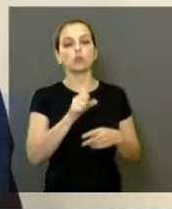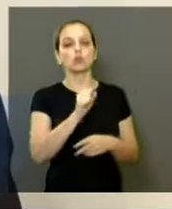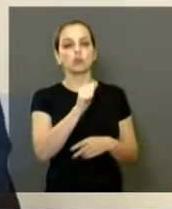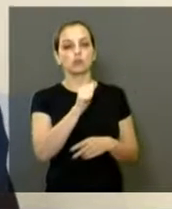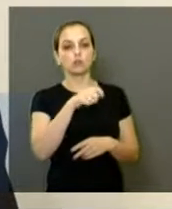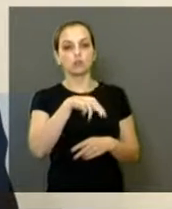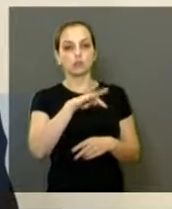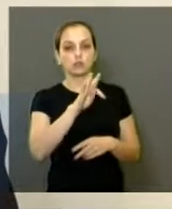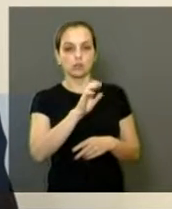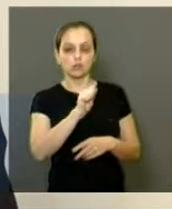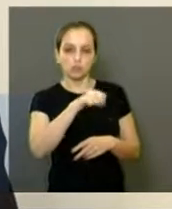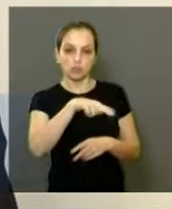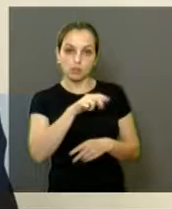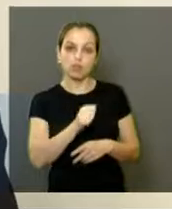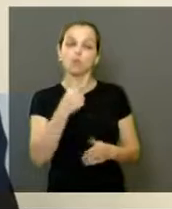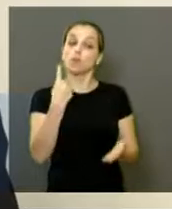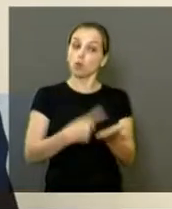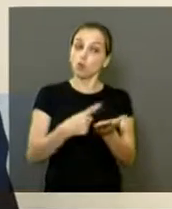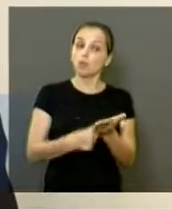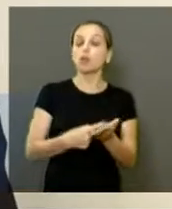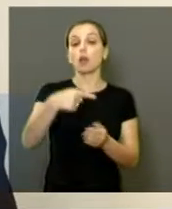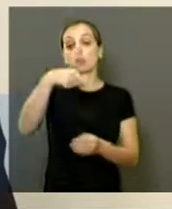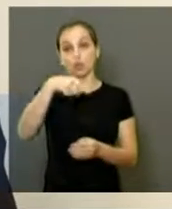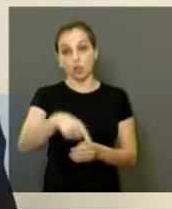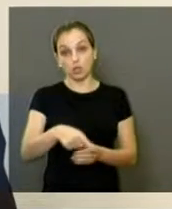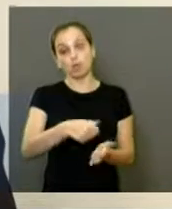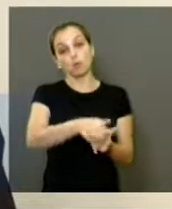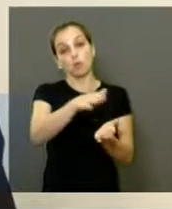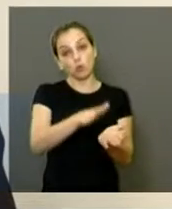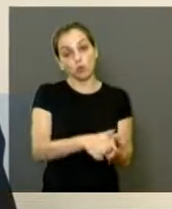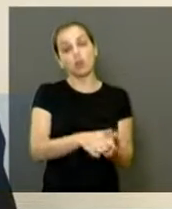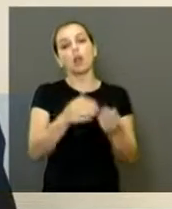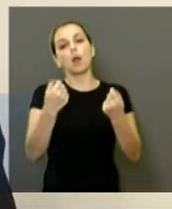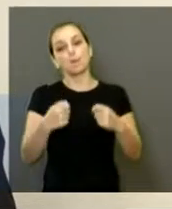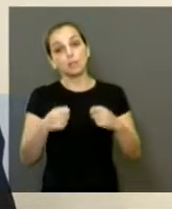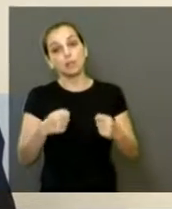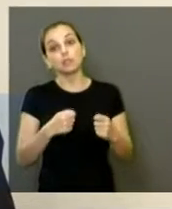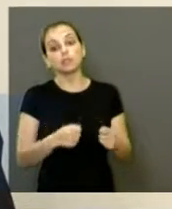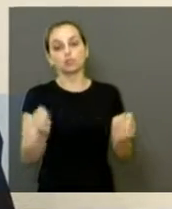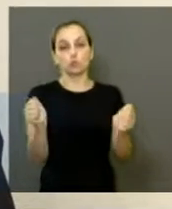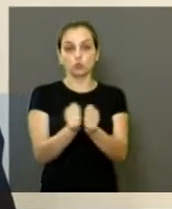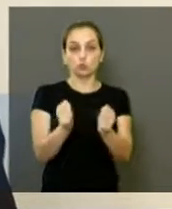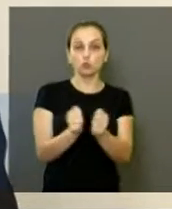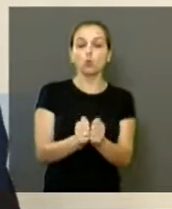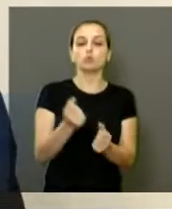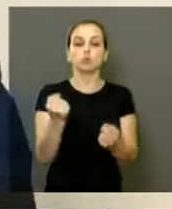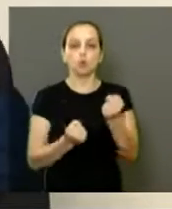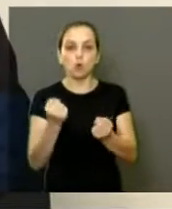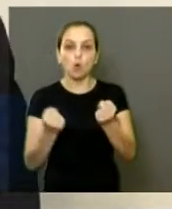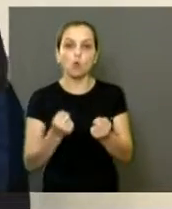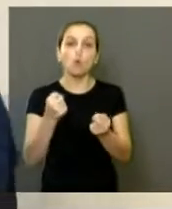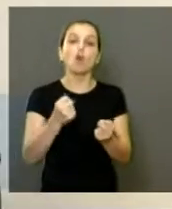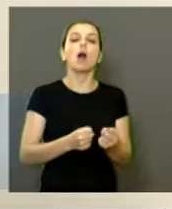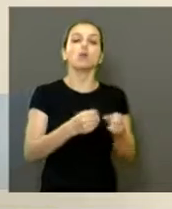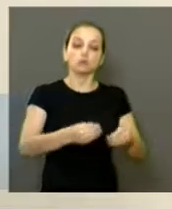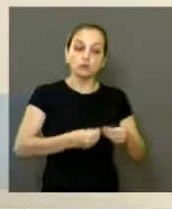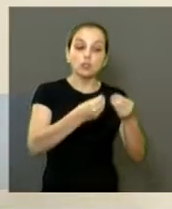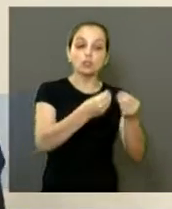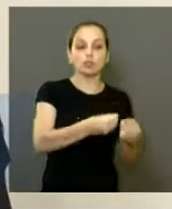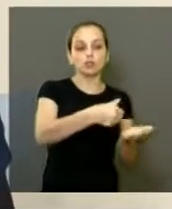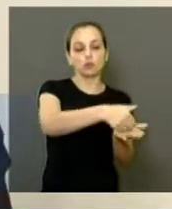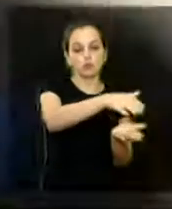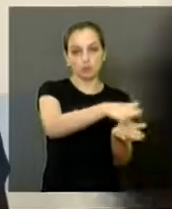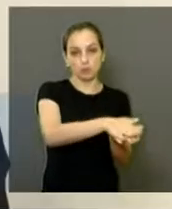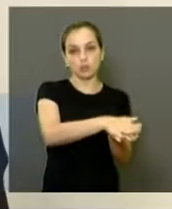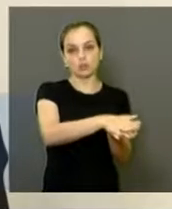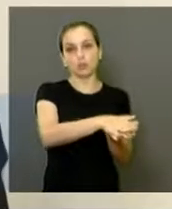acordado aqui é que pra montar o agente tem que estar do lado do veículo e deixar lhe essa segunda via por que eu